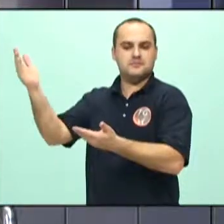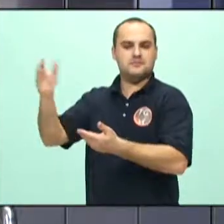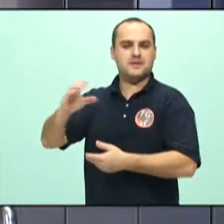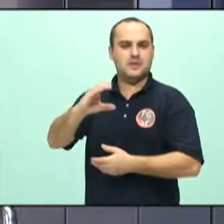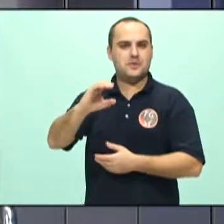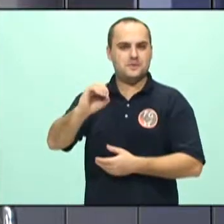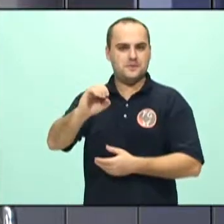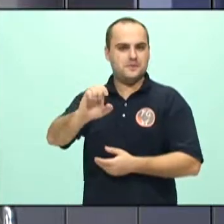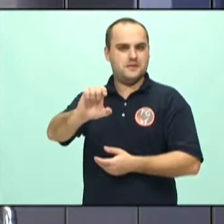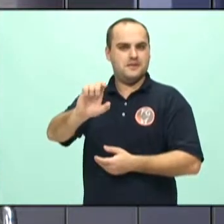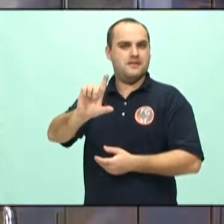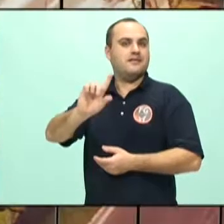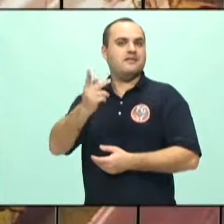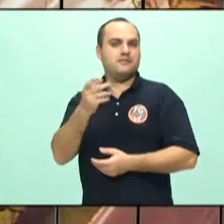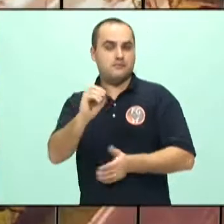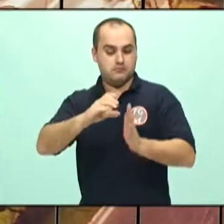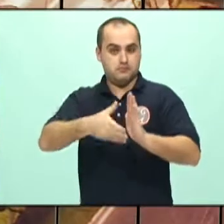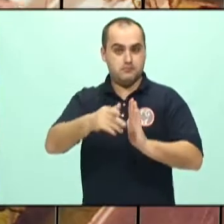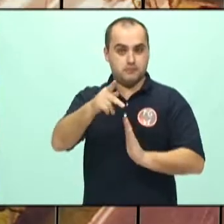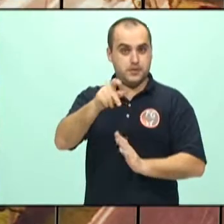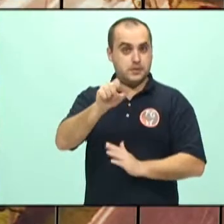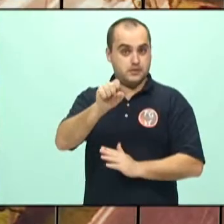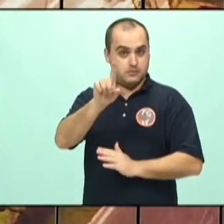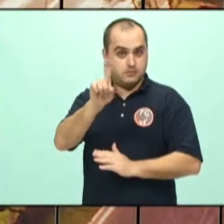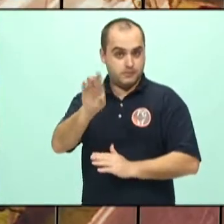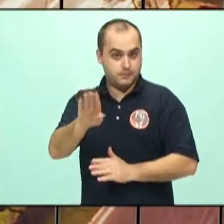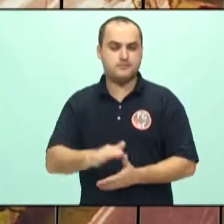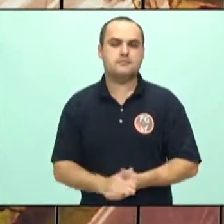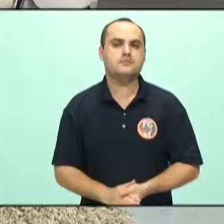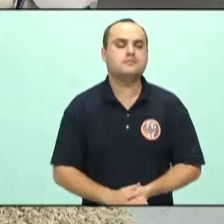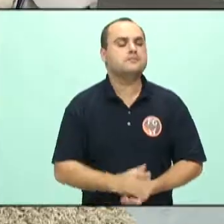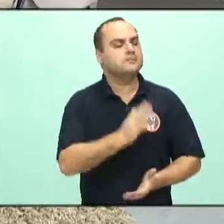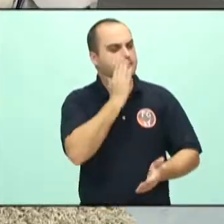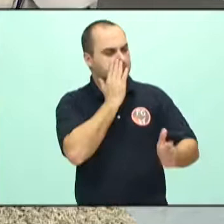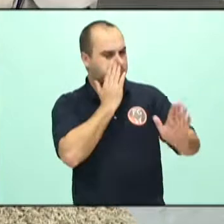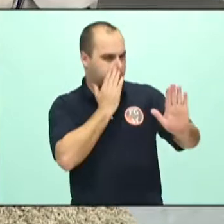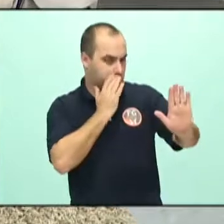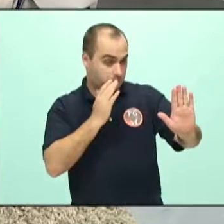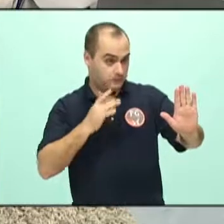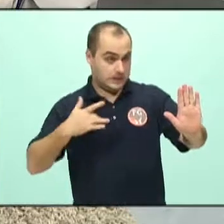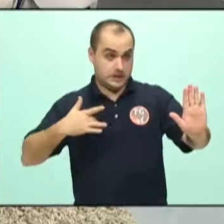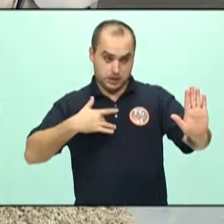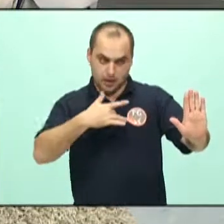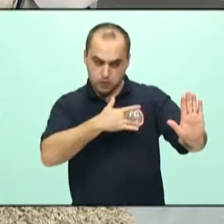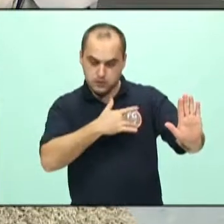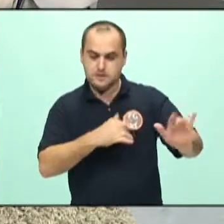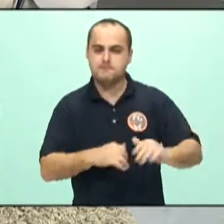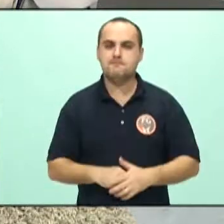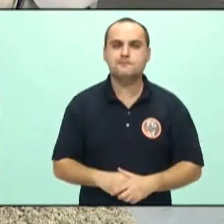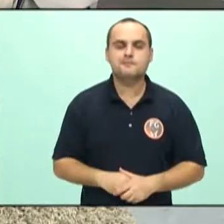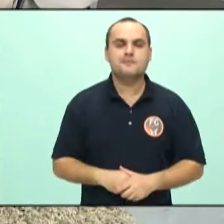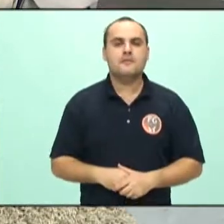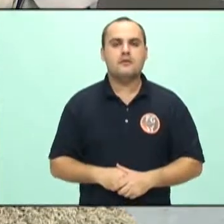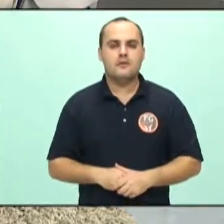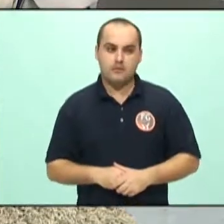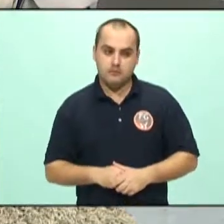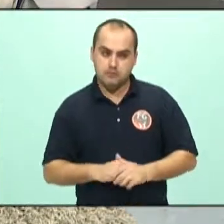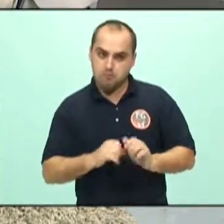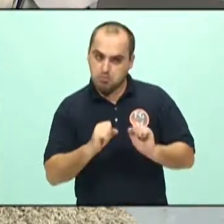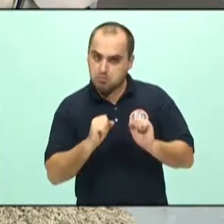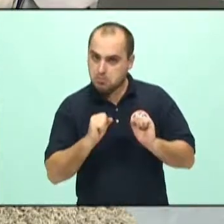do PSDB. A questão ainda sobre a área da saúde, vereador, quando podemos